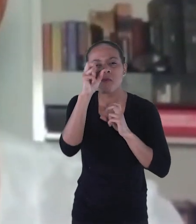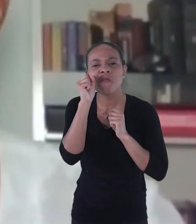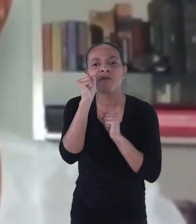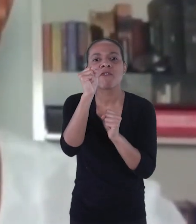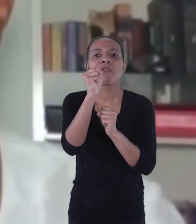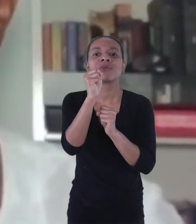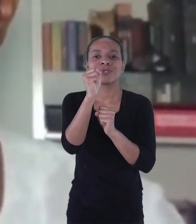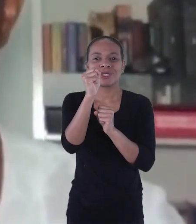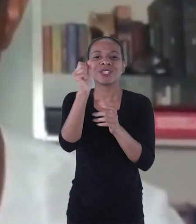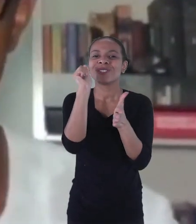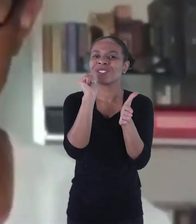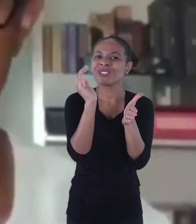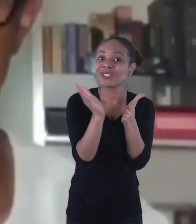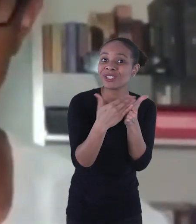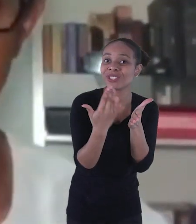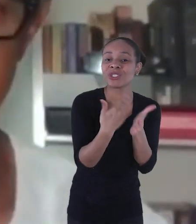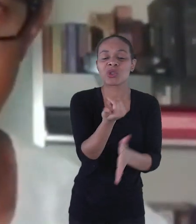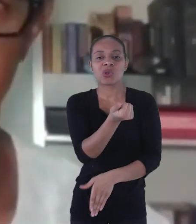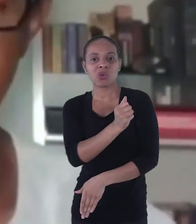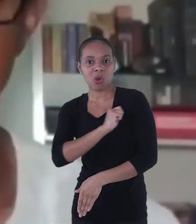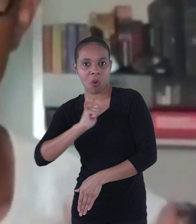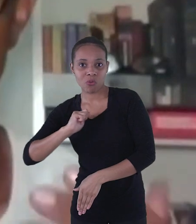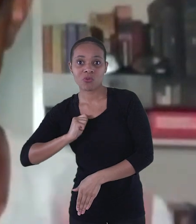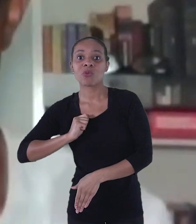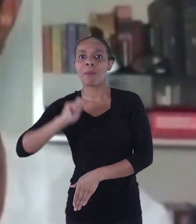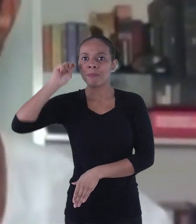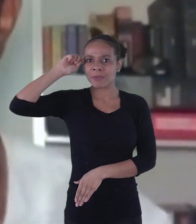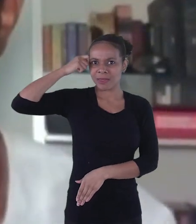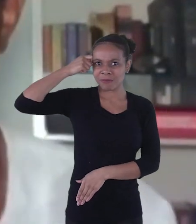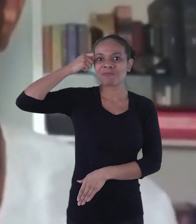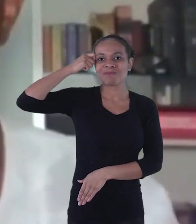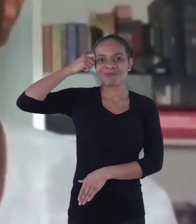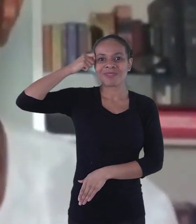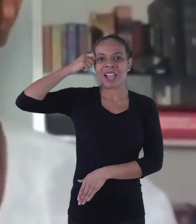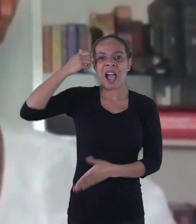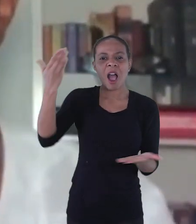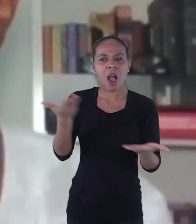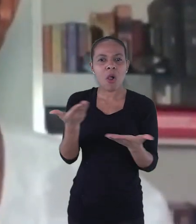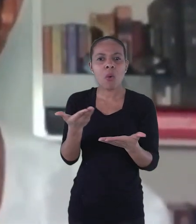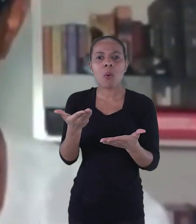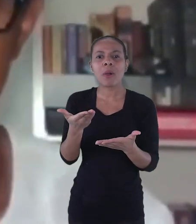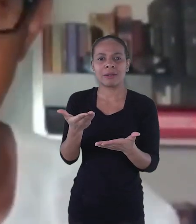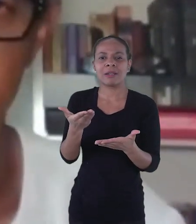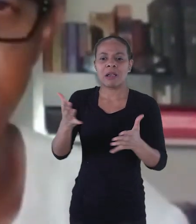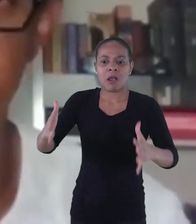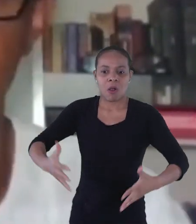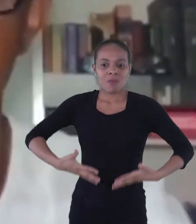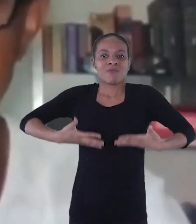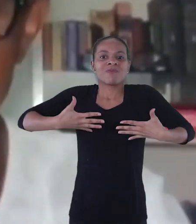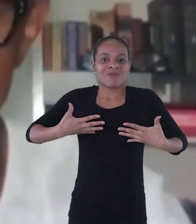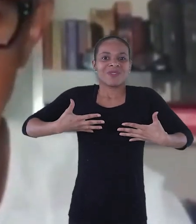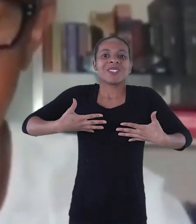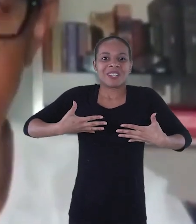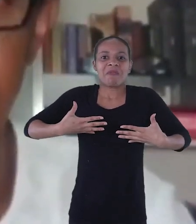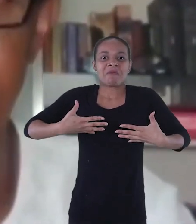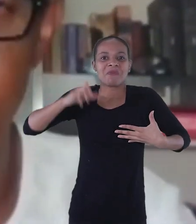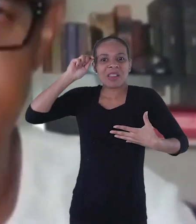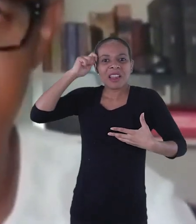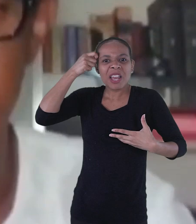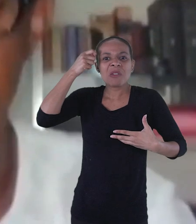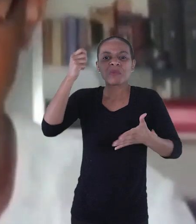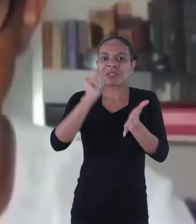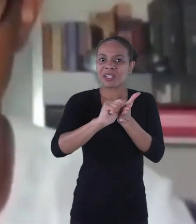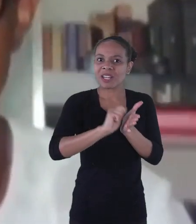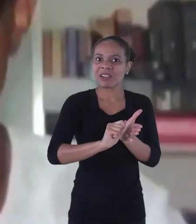negros, né? O surgimento da Carolina aumentou a autoestima, a confiança em escrever, em contar a própria história